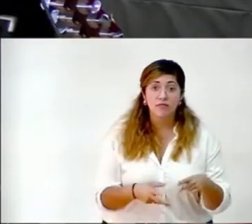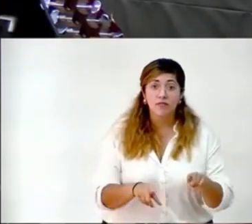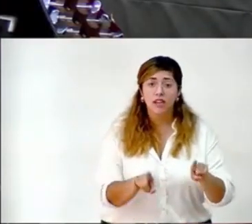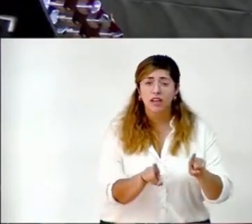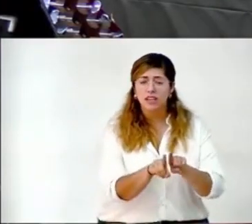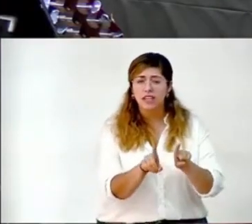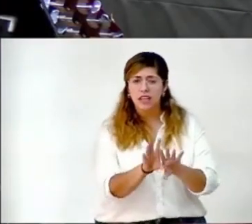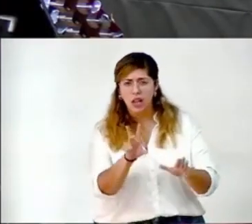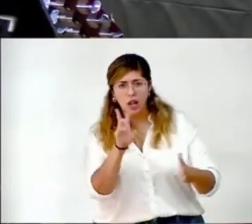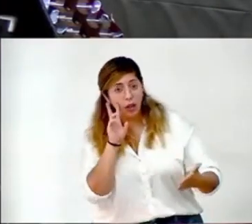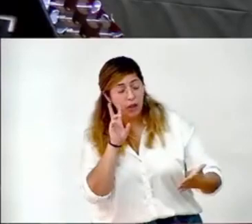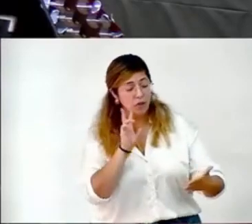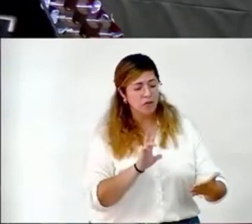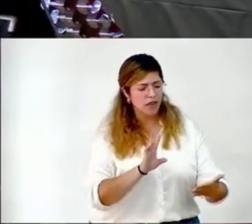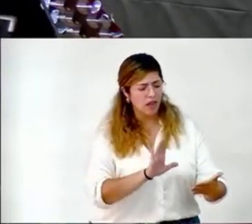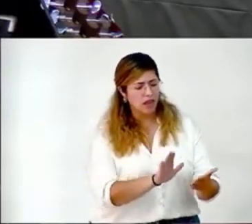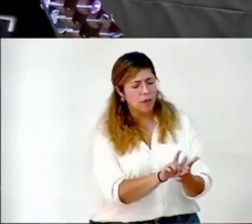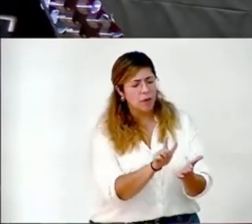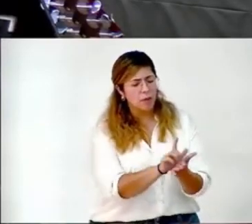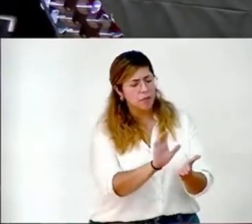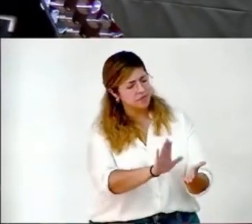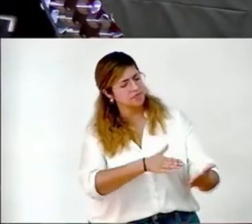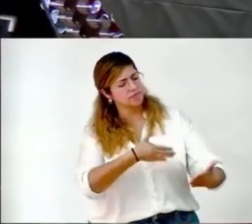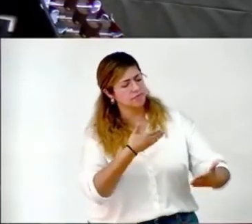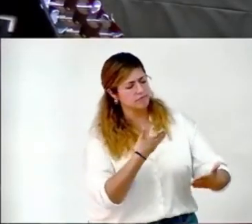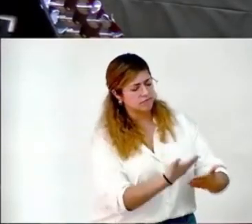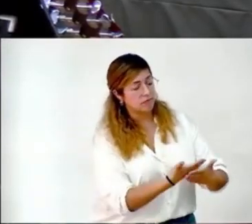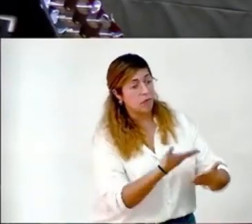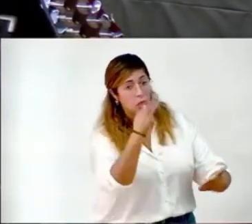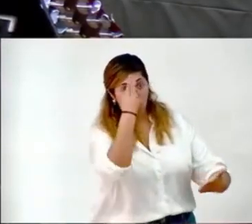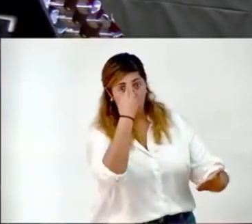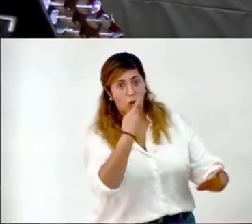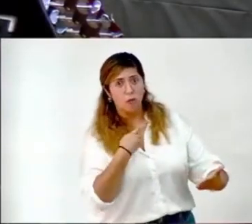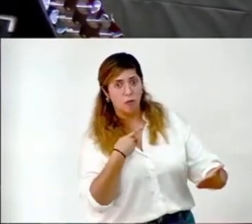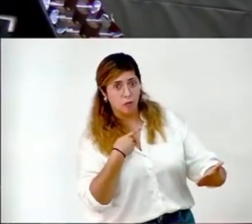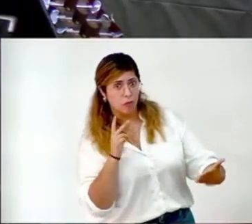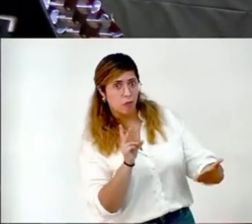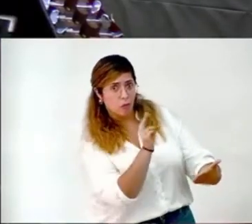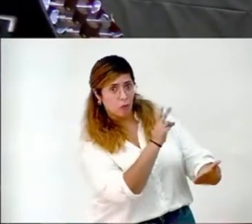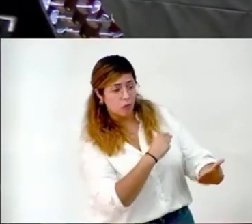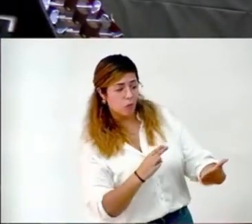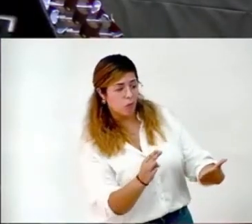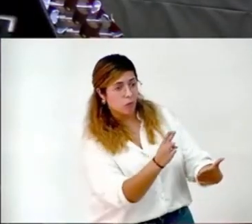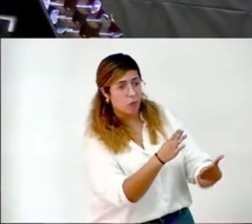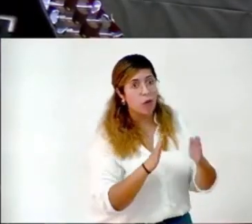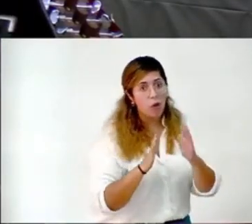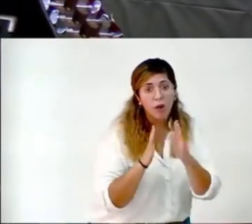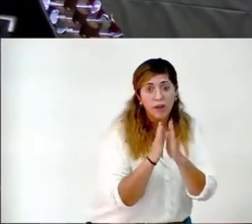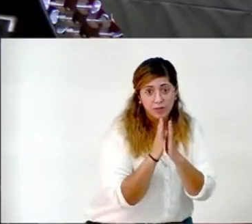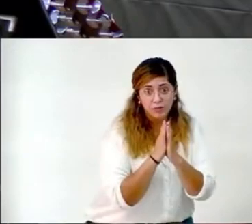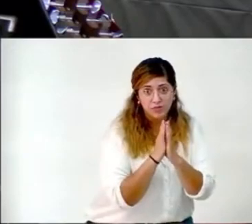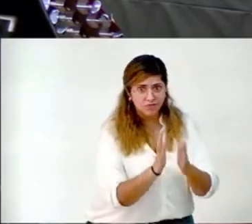você vai desenhar a si mesmo orando.